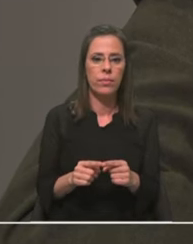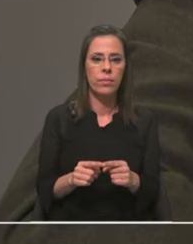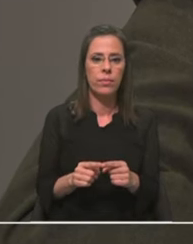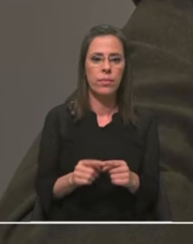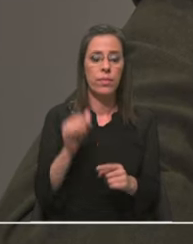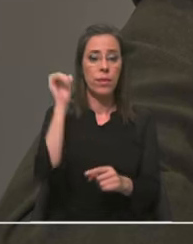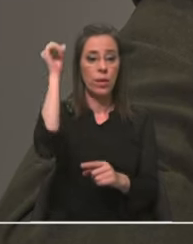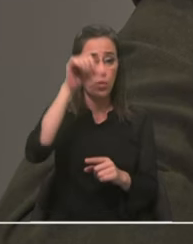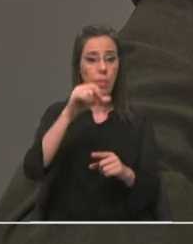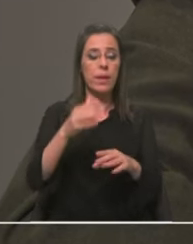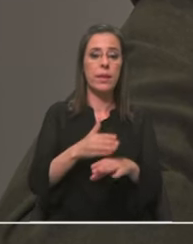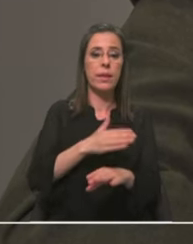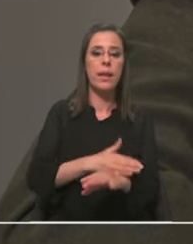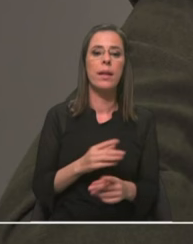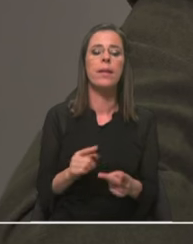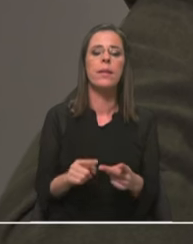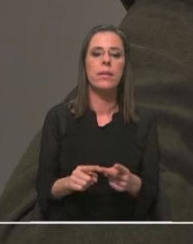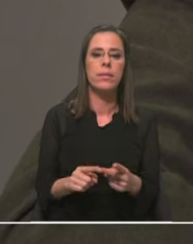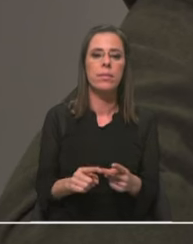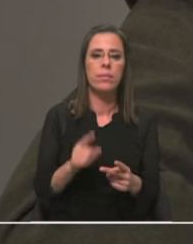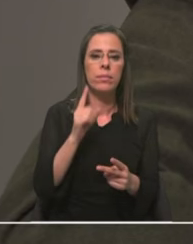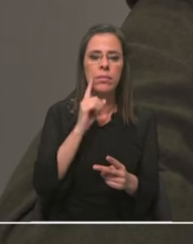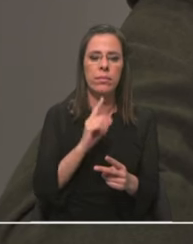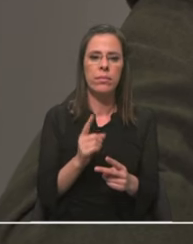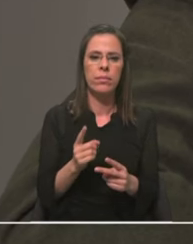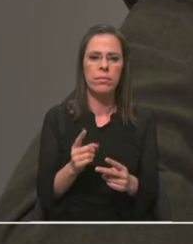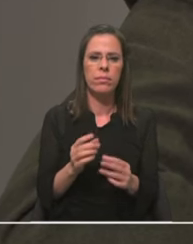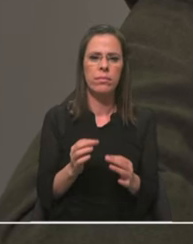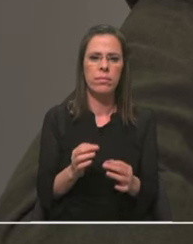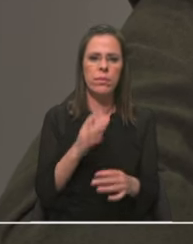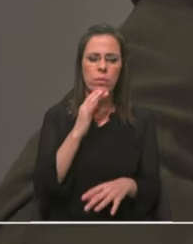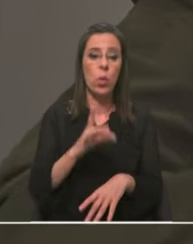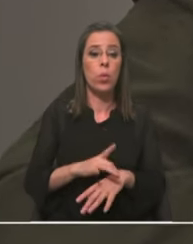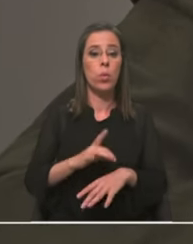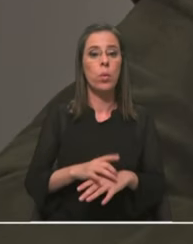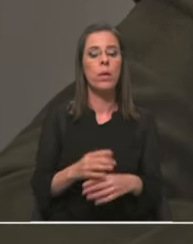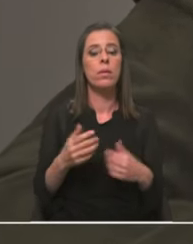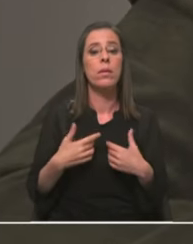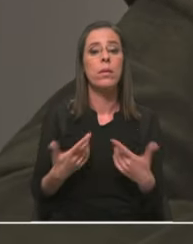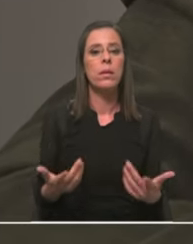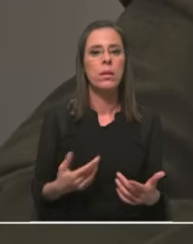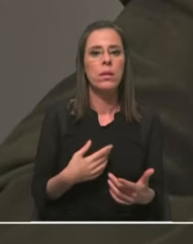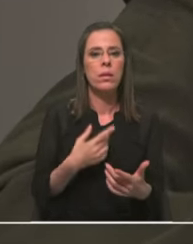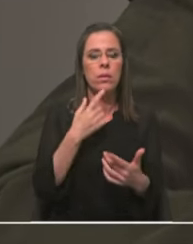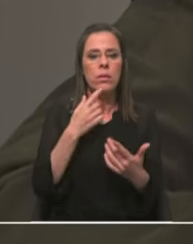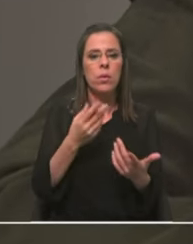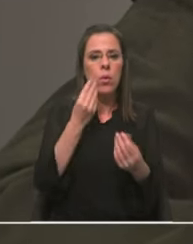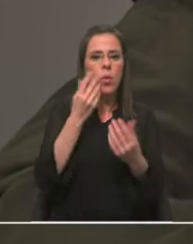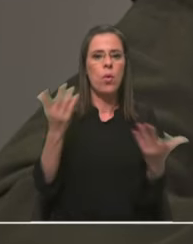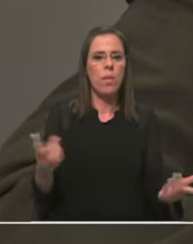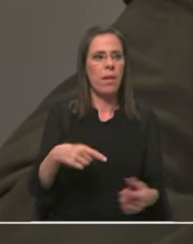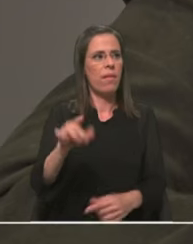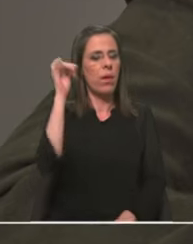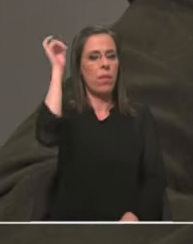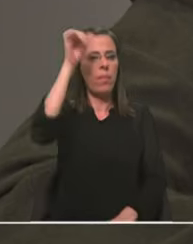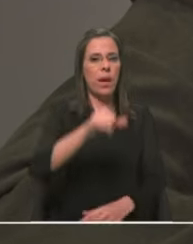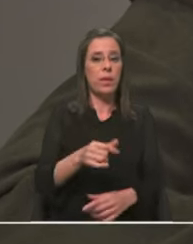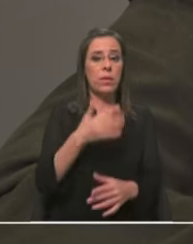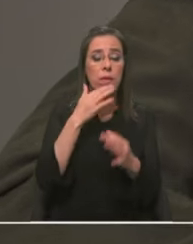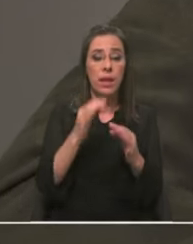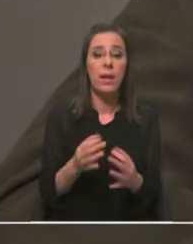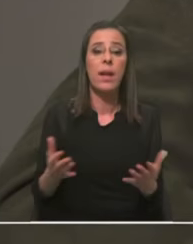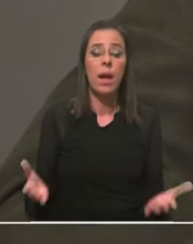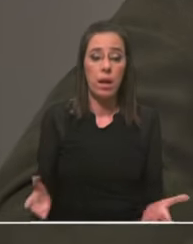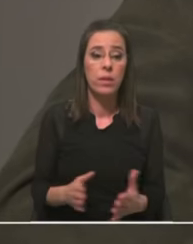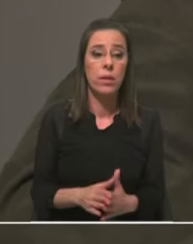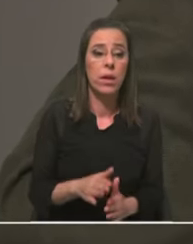do batizado, em que ela estava muito doente, e eu ficava sempre admirado, como é que ela vai ao batizado? O que é certo